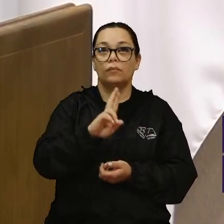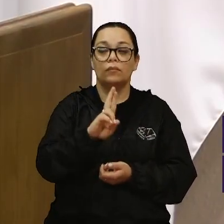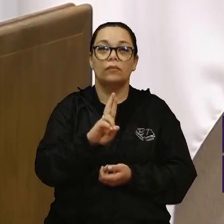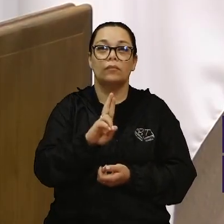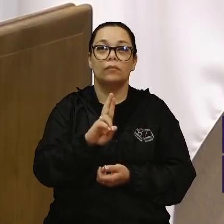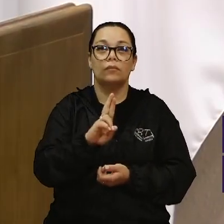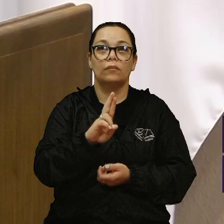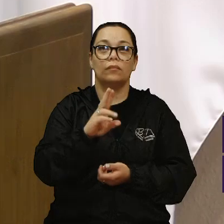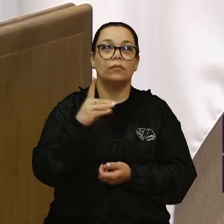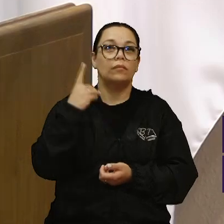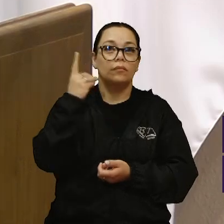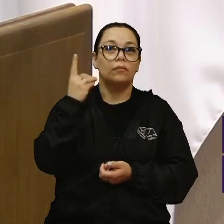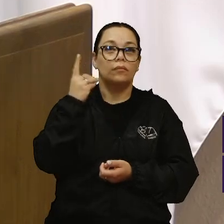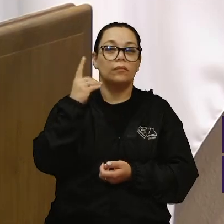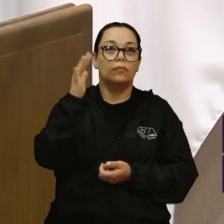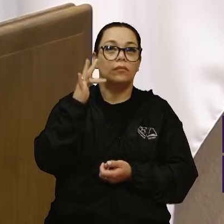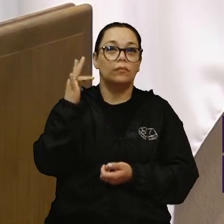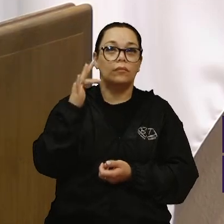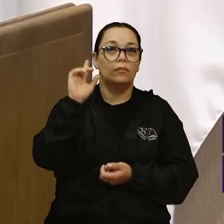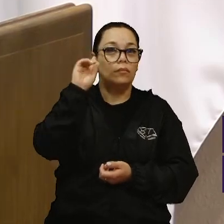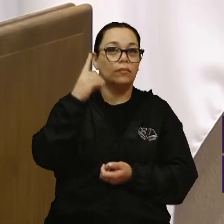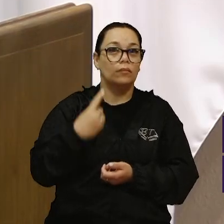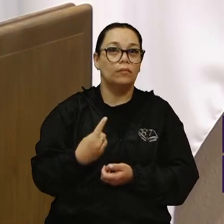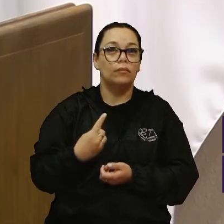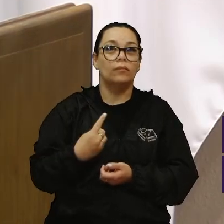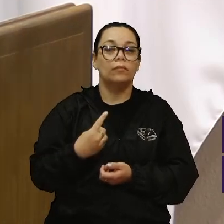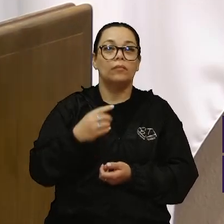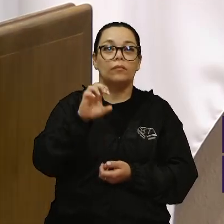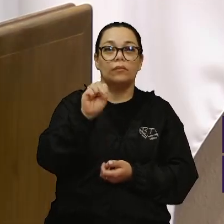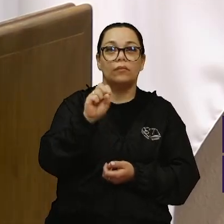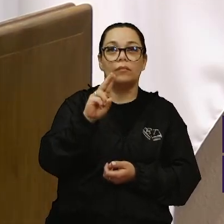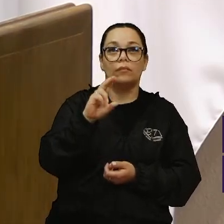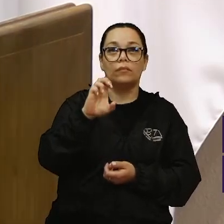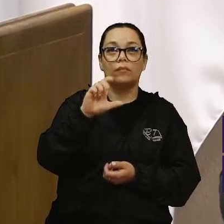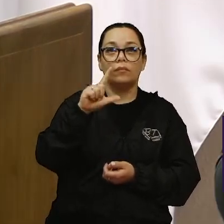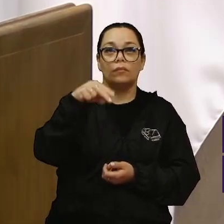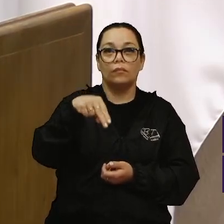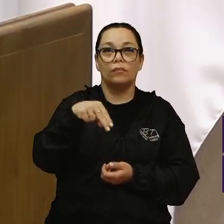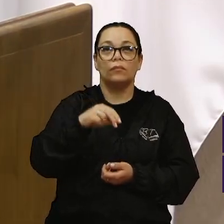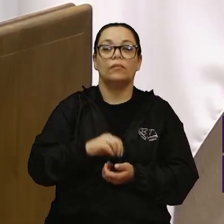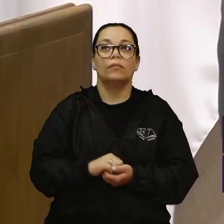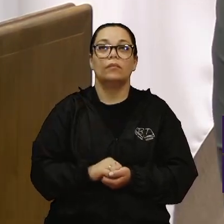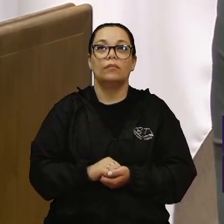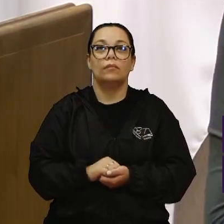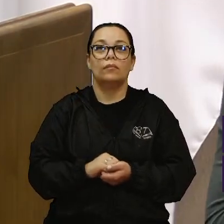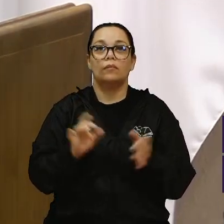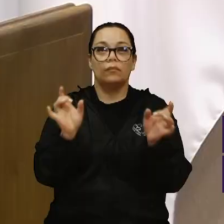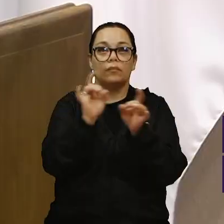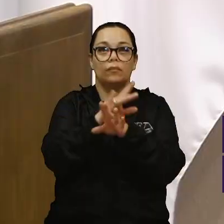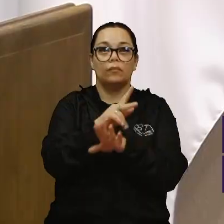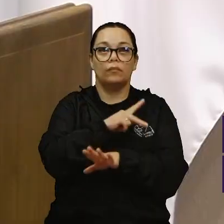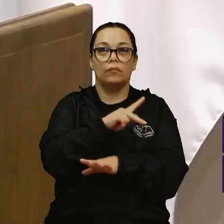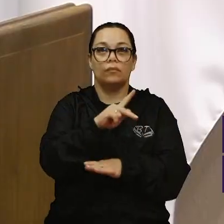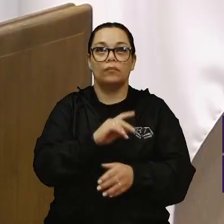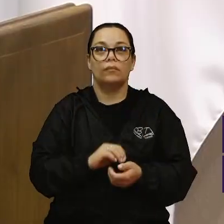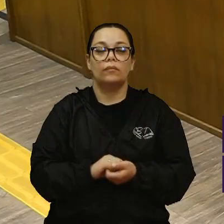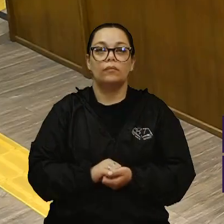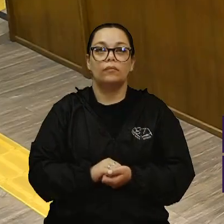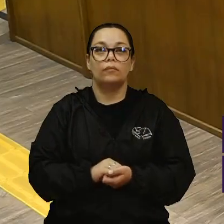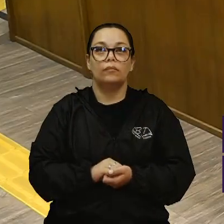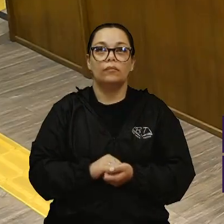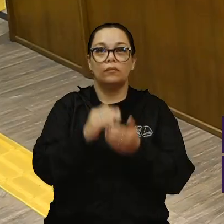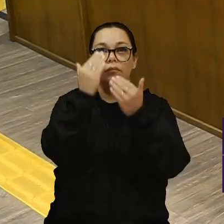Representante da deputada federal Denise Pessoa, Suelen dos Santos. Era isso, senhor presidente.